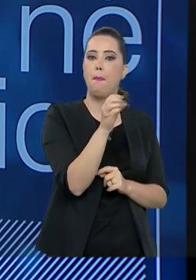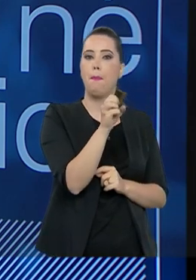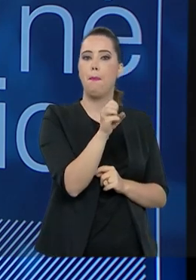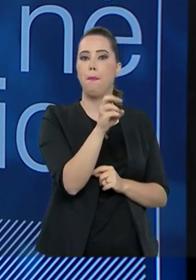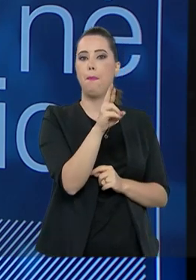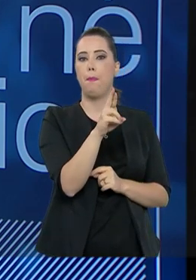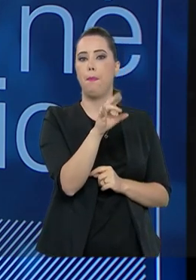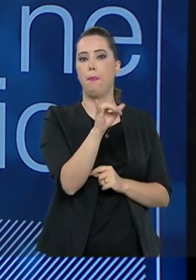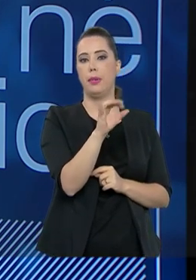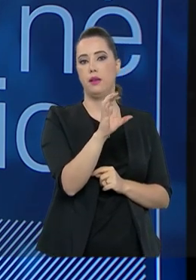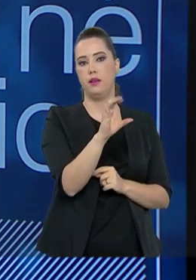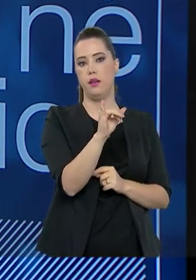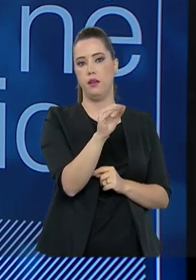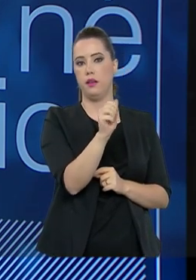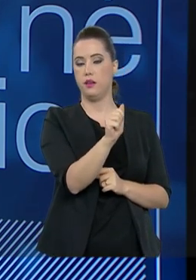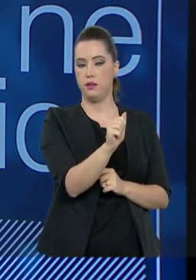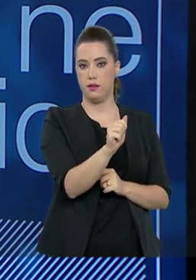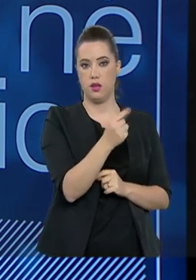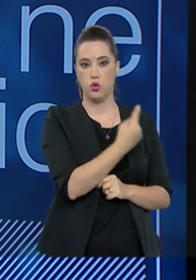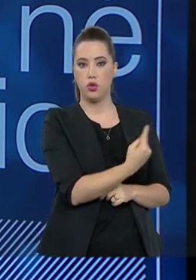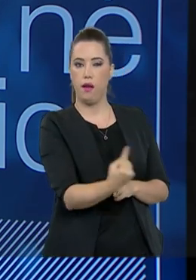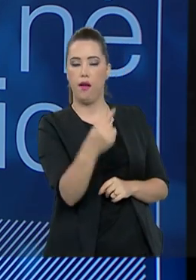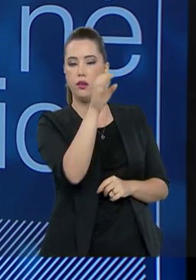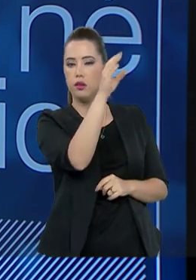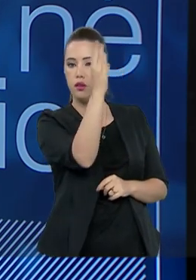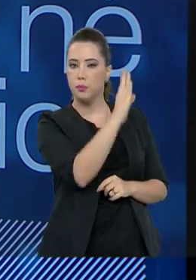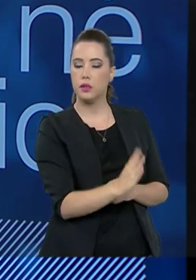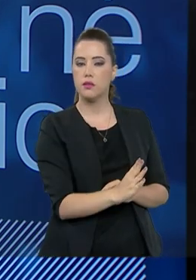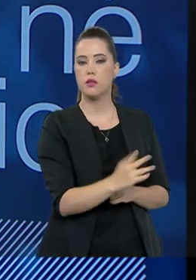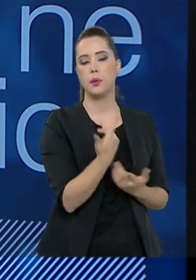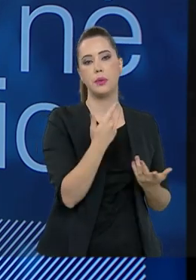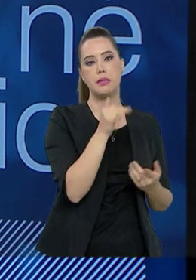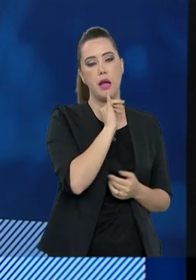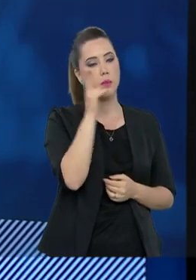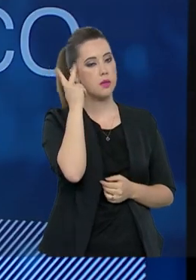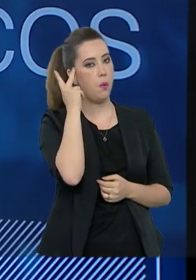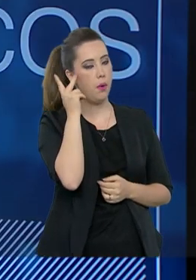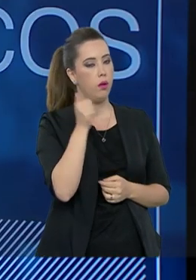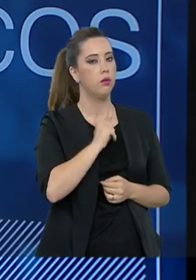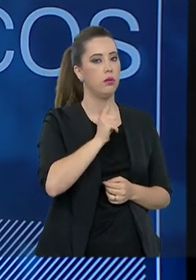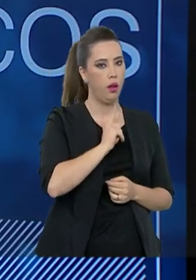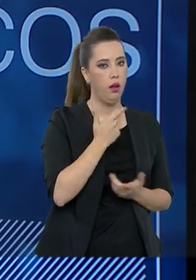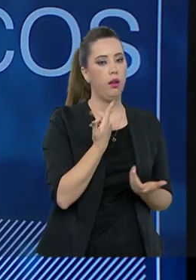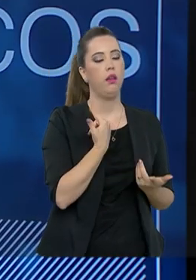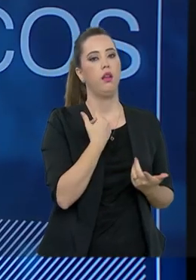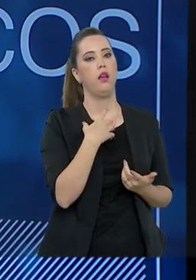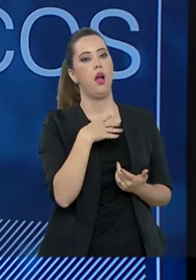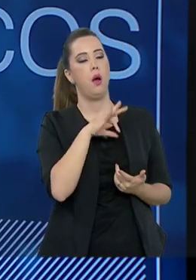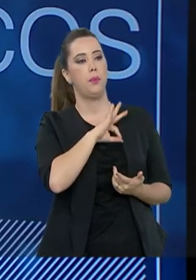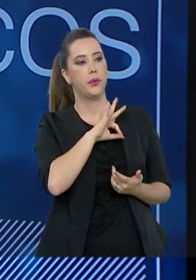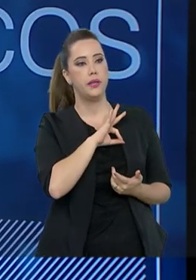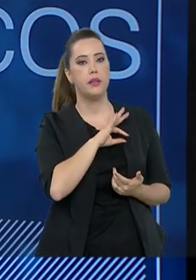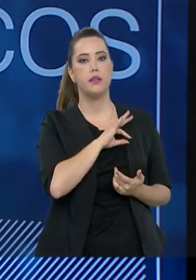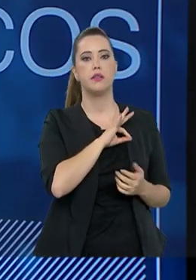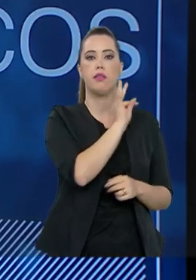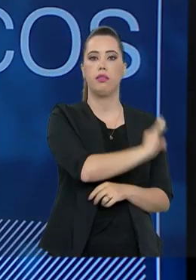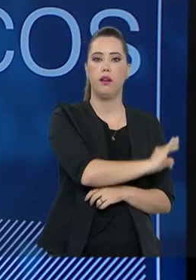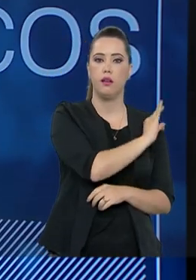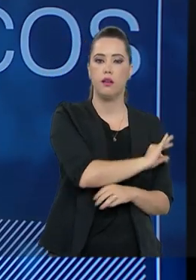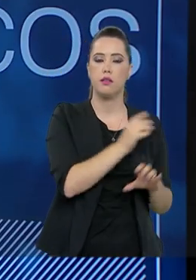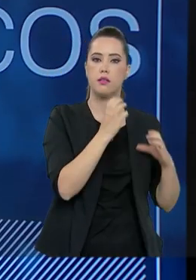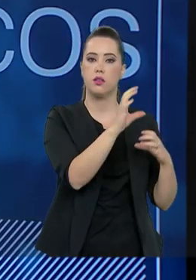oficial de cada unidade da federação. Então, no estado de São Paulo tem lá a Polícia Técnico-Científica, no estado do Rio Grande do Sul tem o Instituto